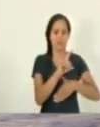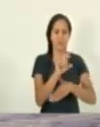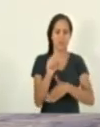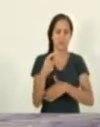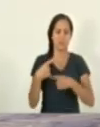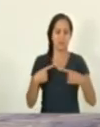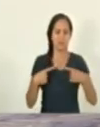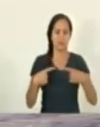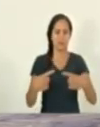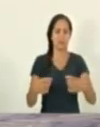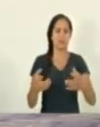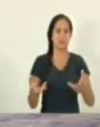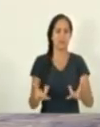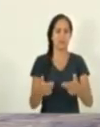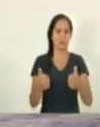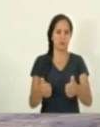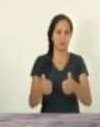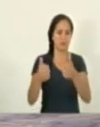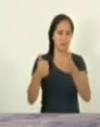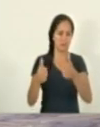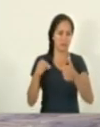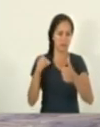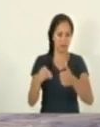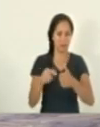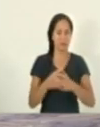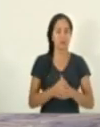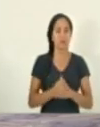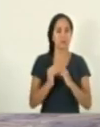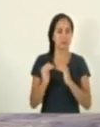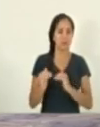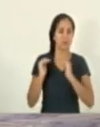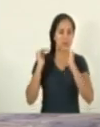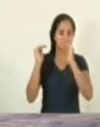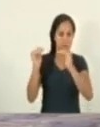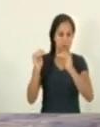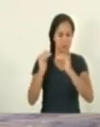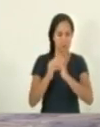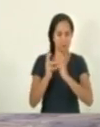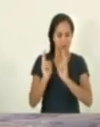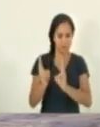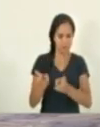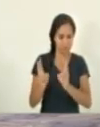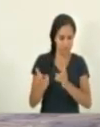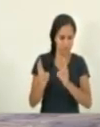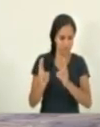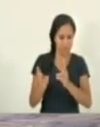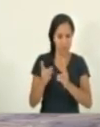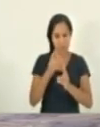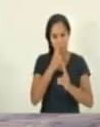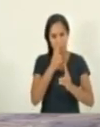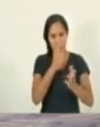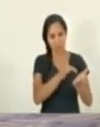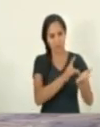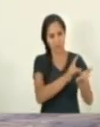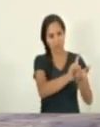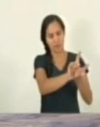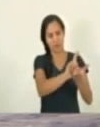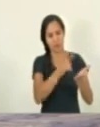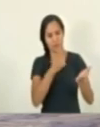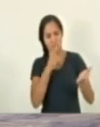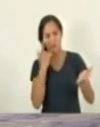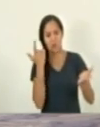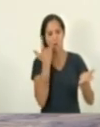é excelência suprema. A excelência suprema consiste em vencer o inimigo sem ser preciso